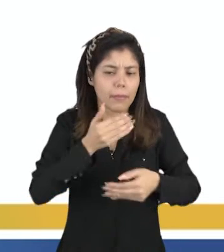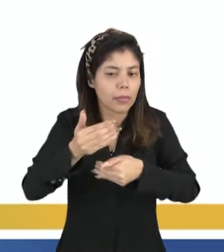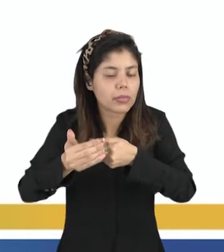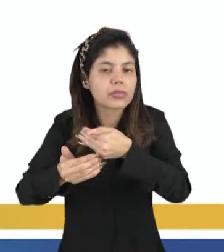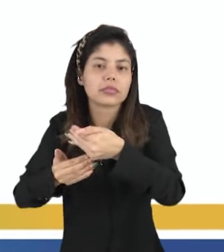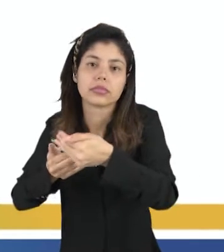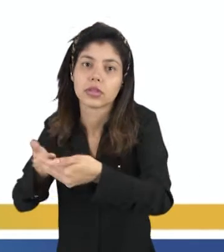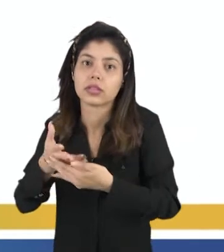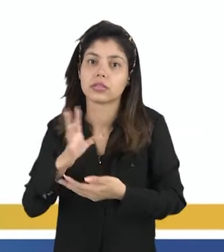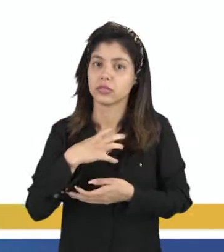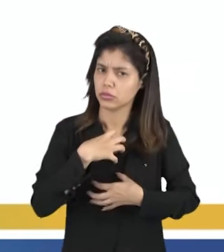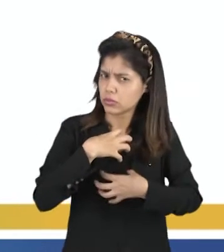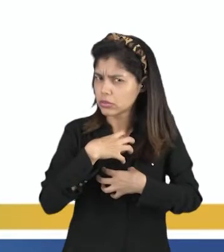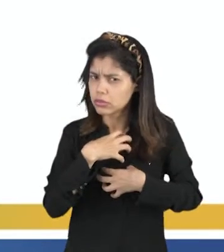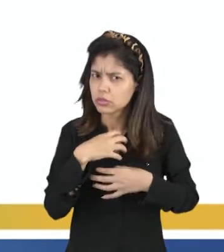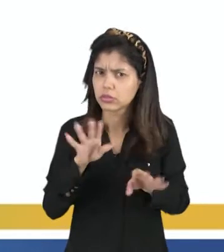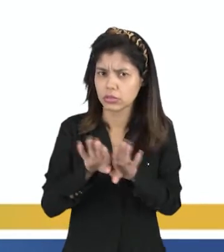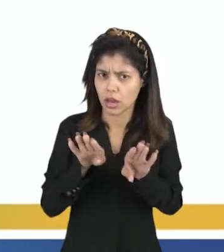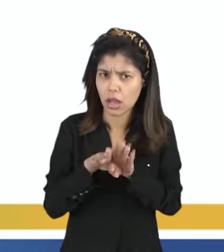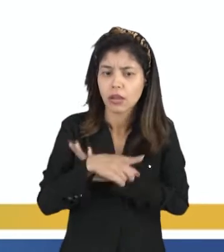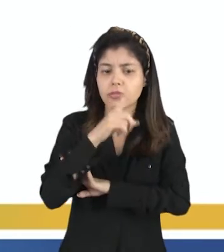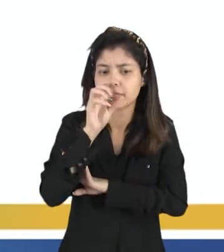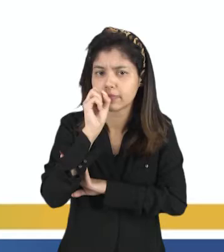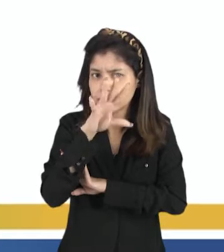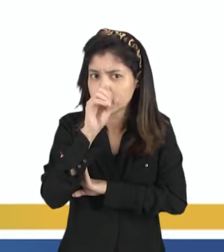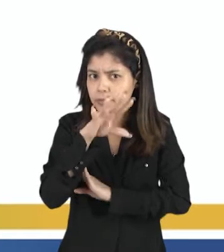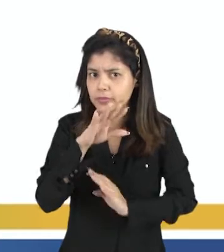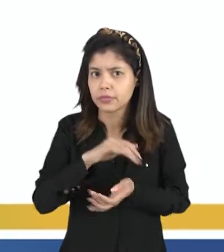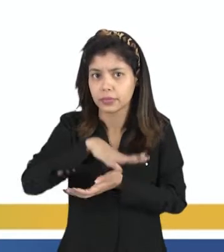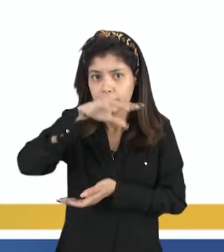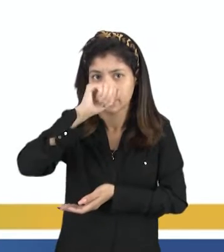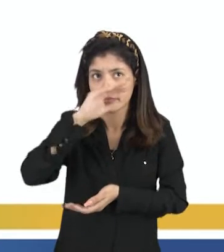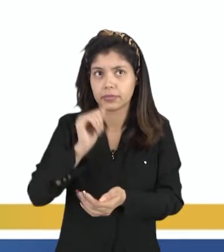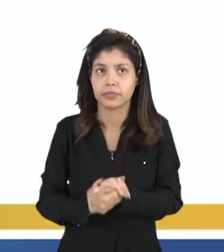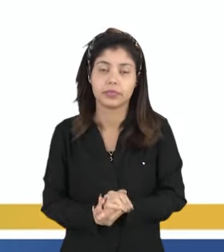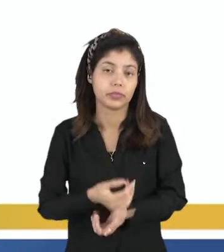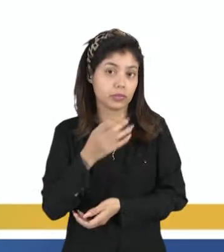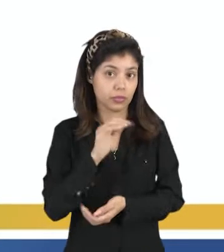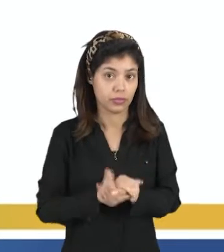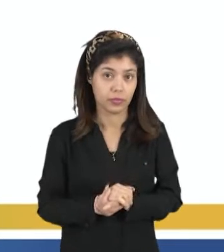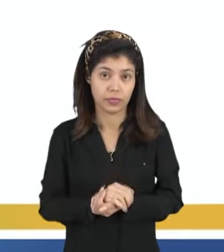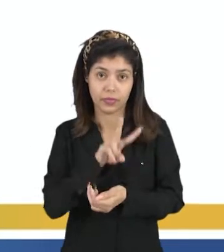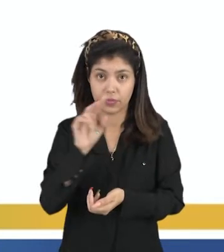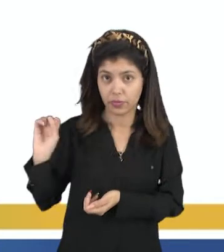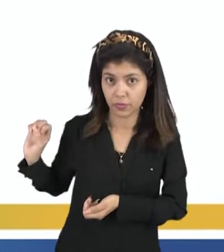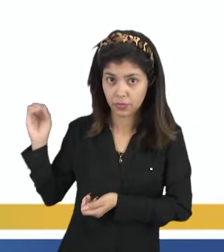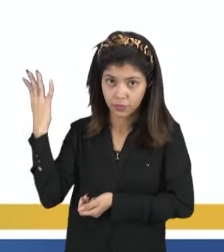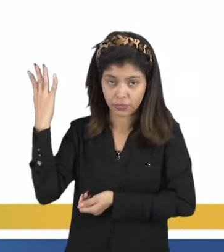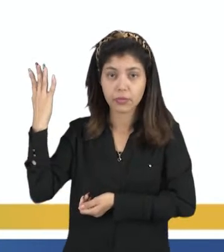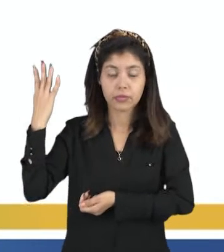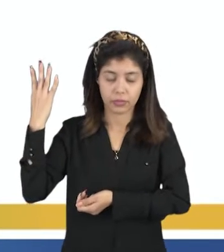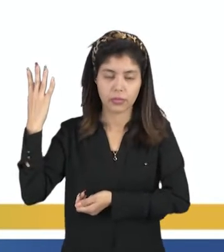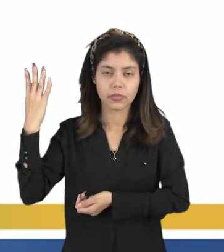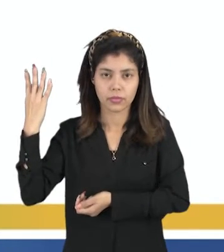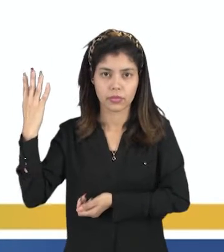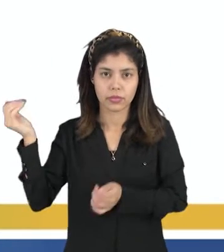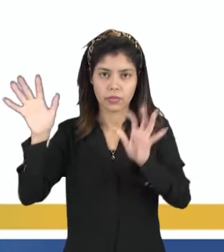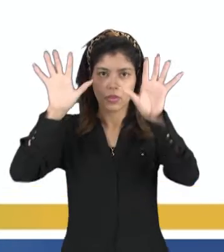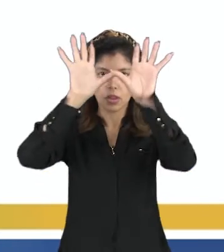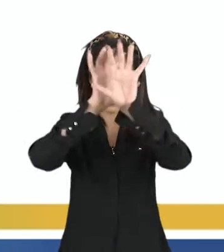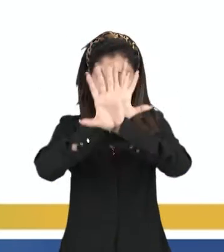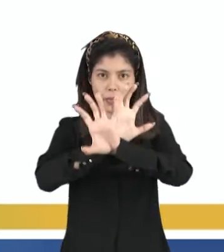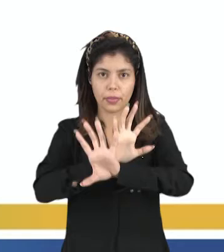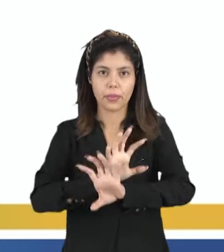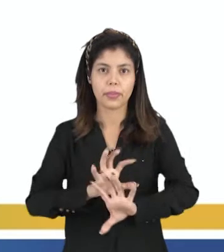do sentido do olfato, da percepção, da diferenciação dos odores, ela acontece quando o ar,